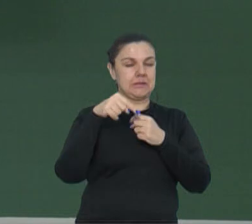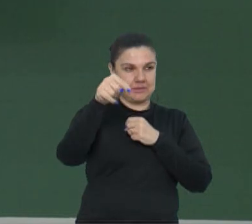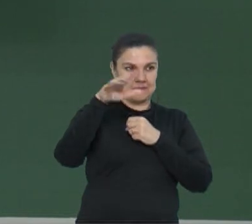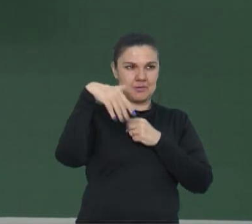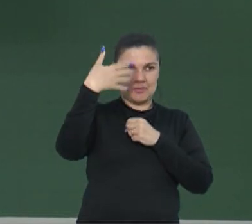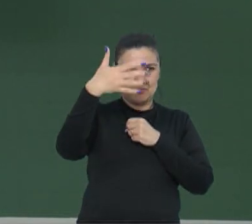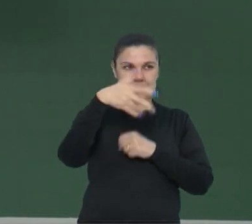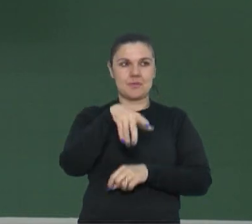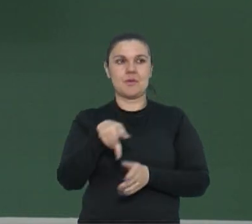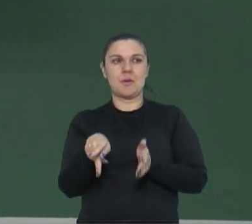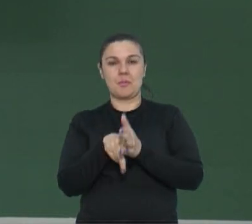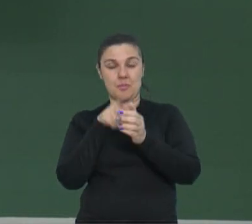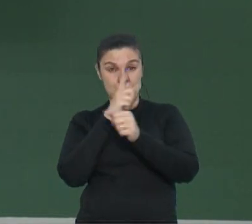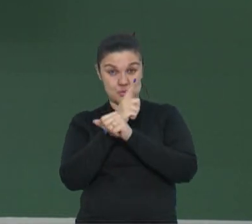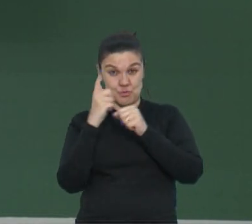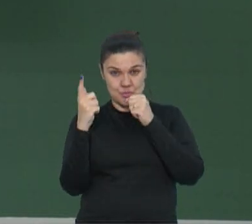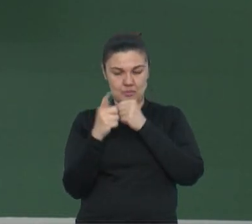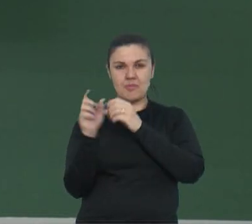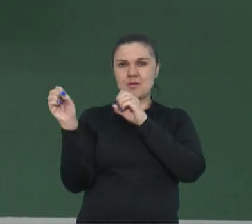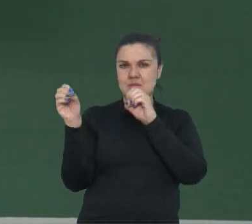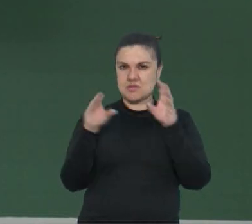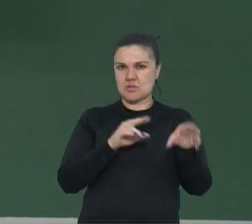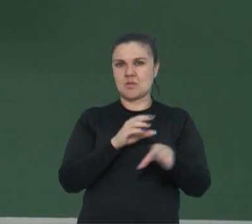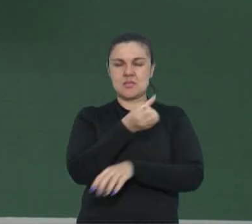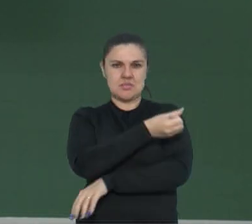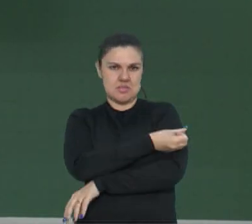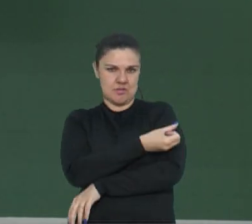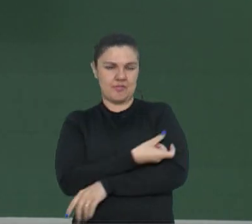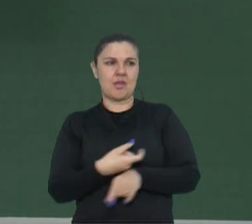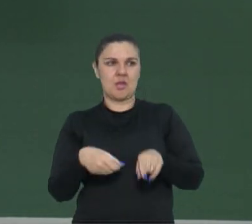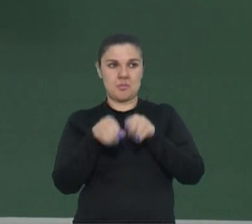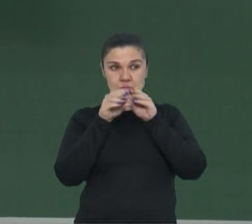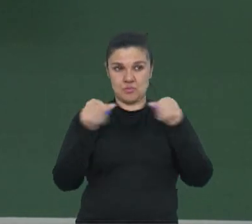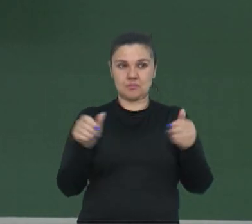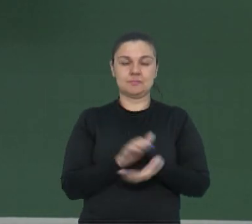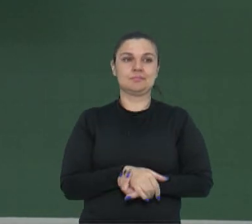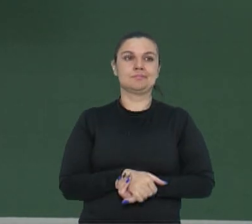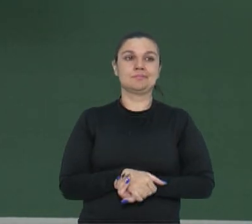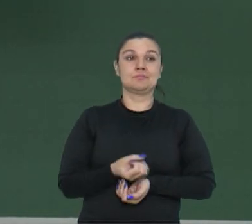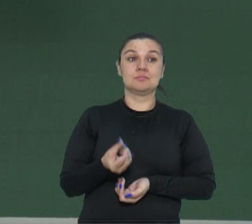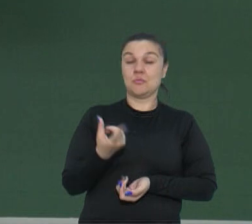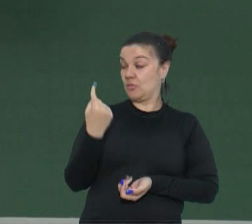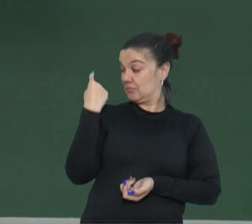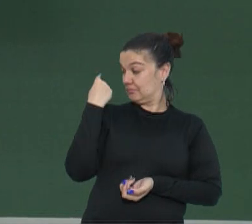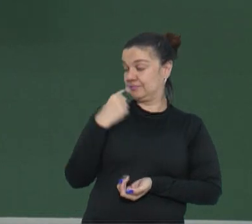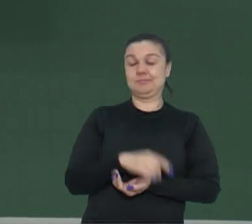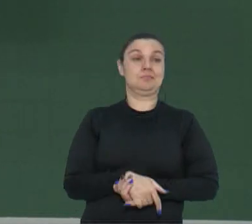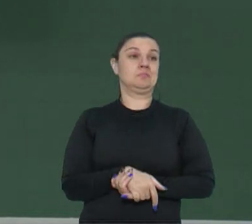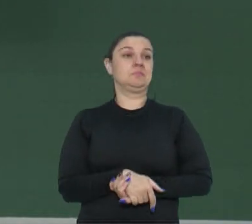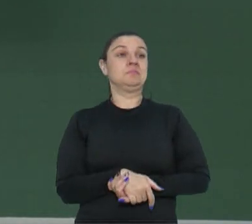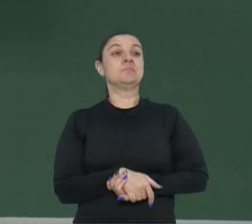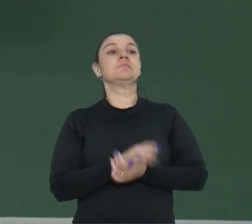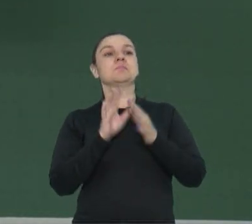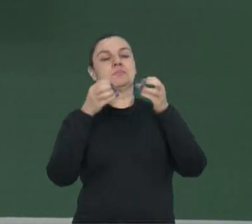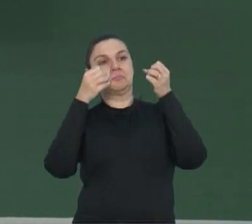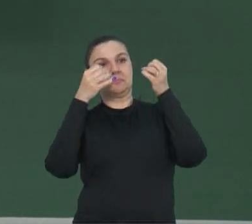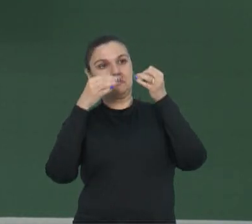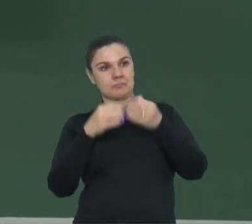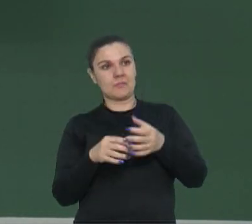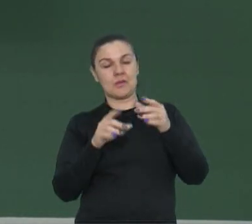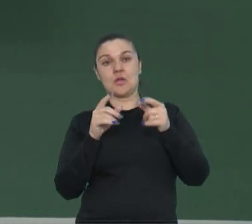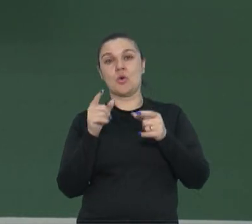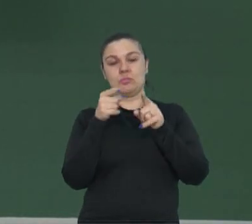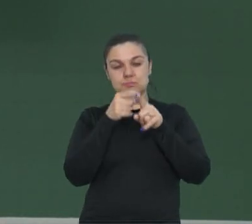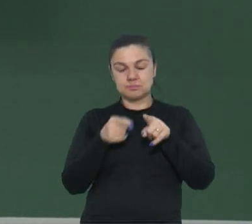lá para os professores de geografia ou no sexto ano sobre solos. Seguindo em frente, comentei para vocês que falaria